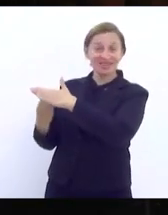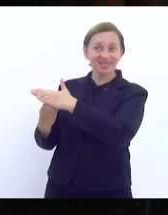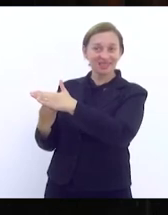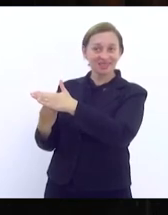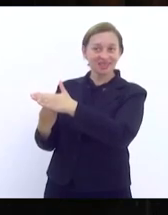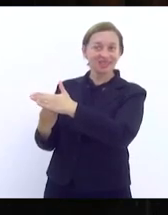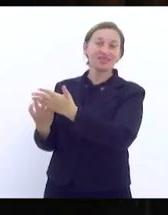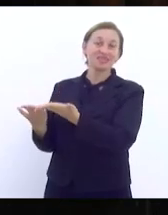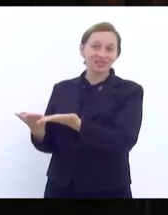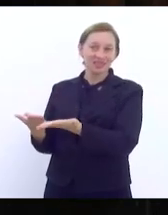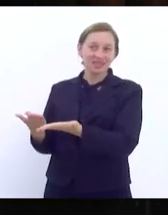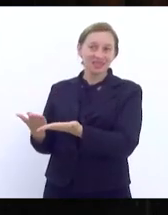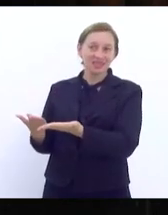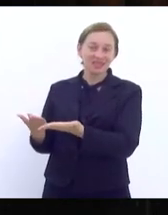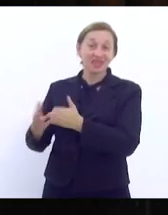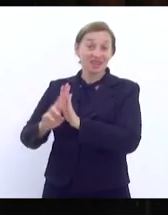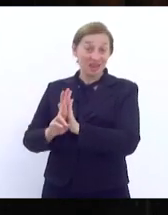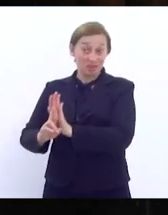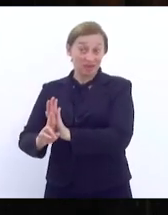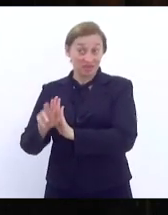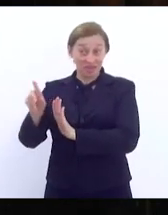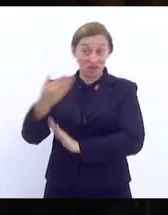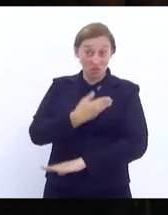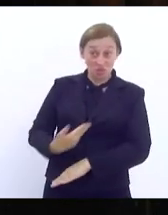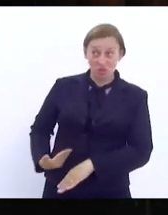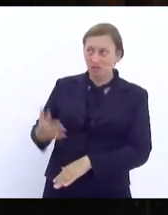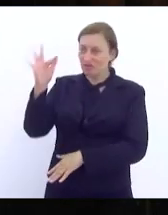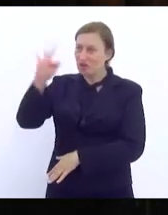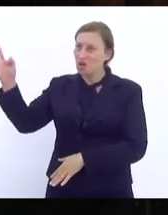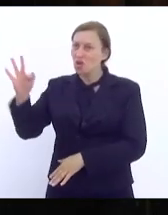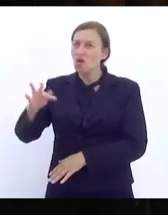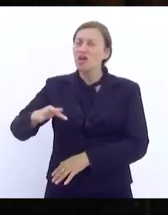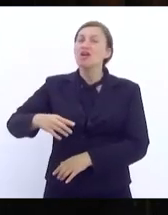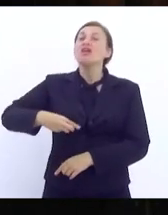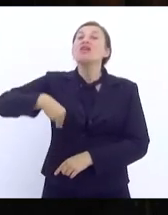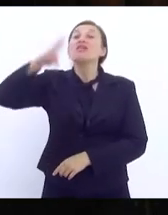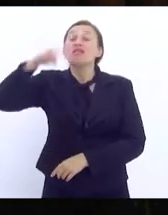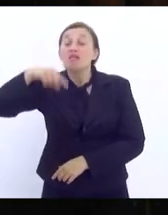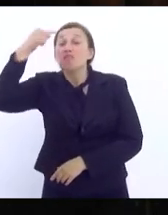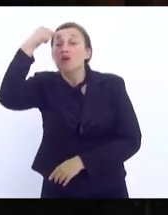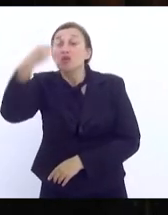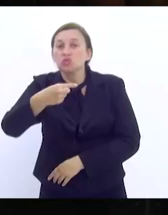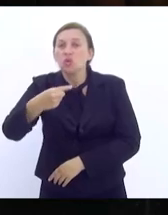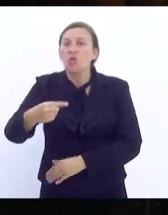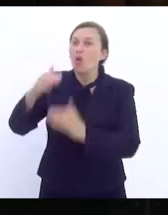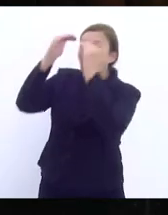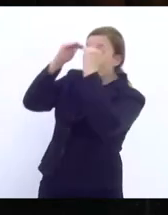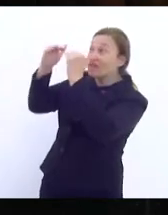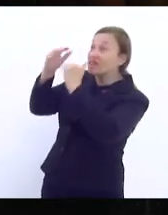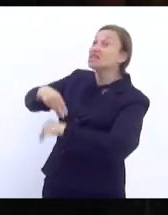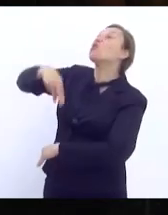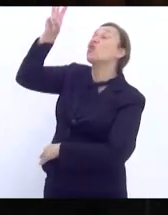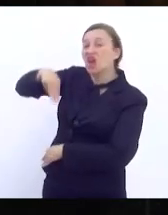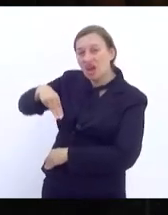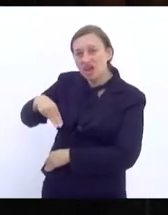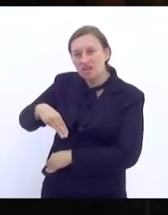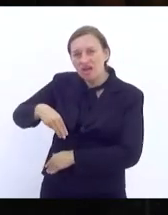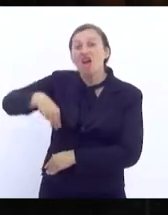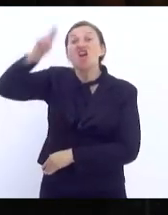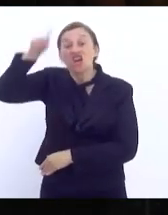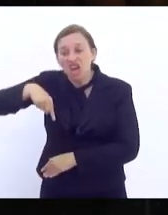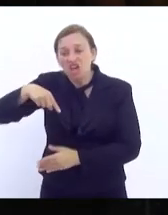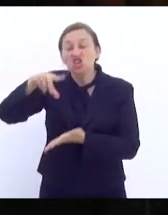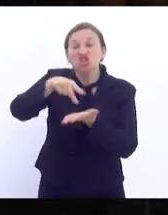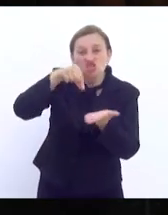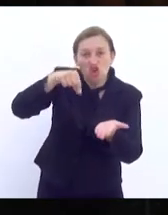da empresa qual ele representa cumpriu ordem de quem quem escolhe quem admite quem demite quem